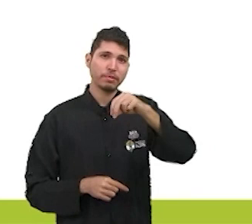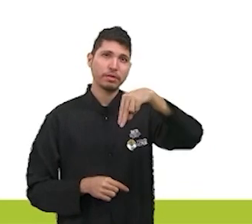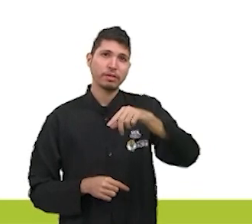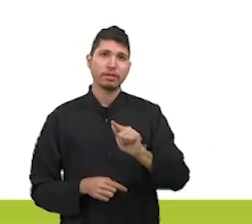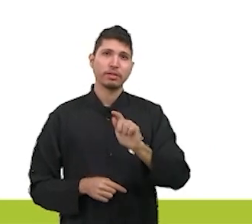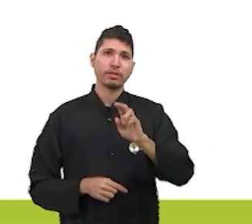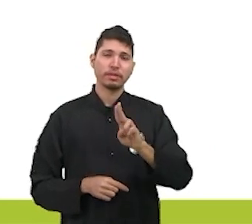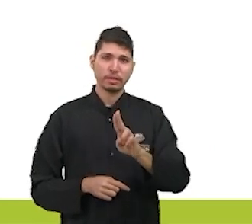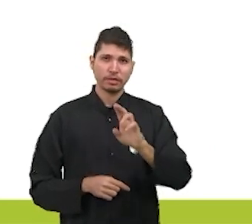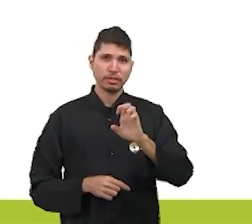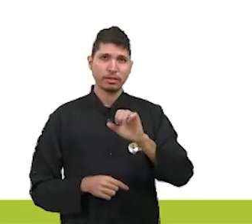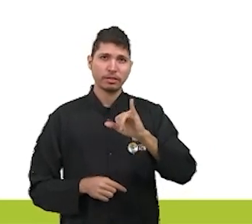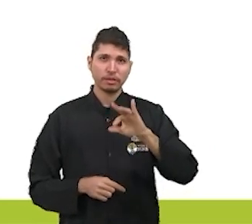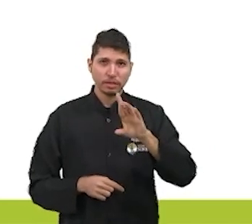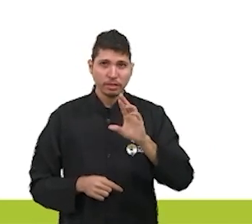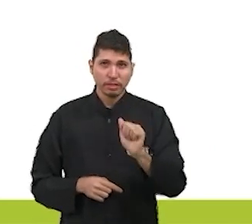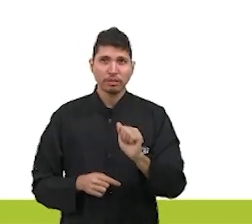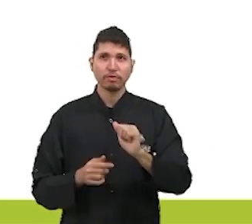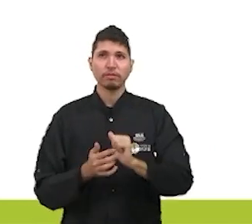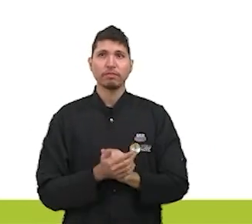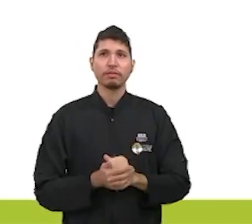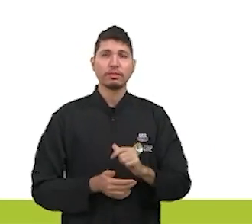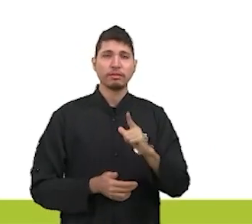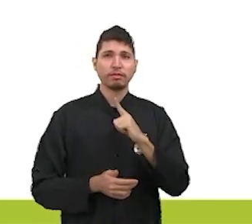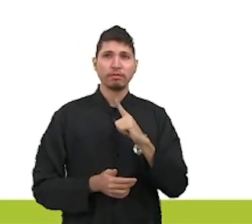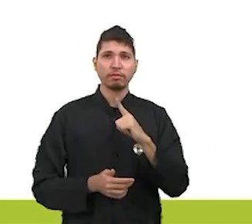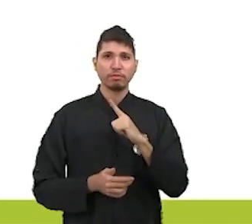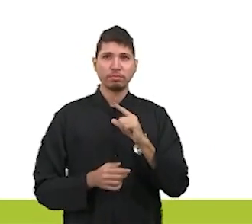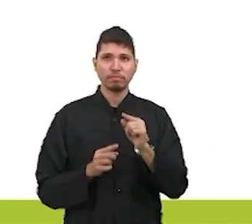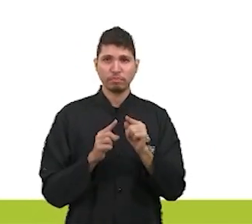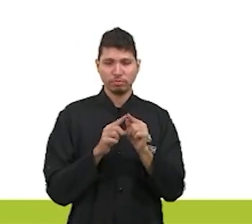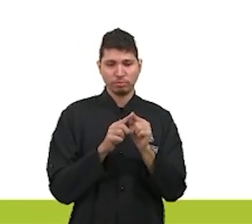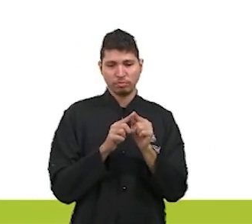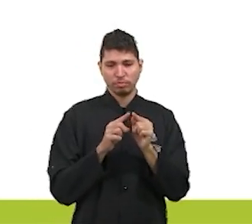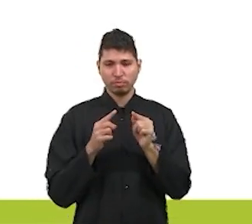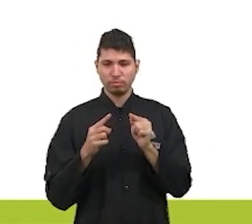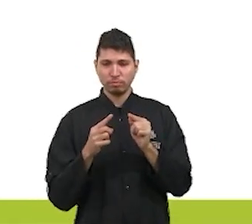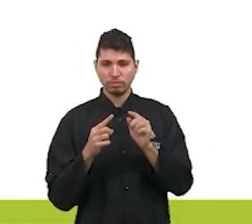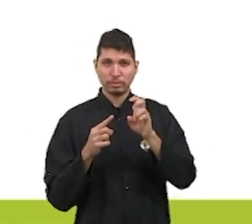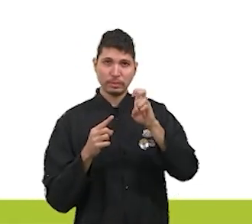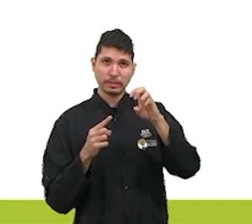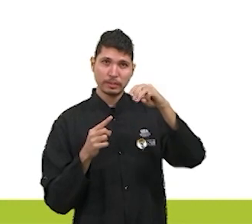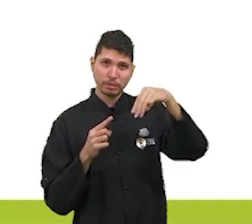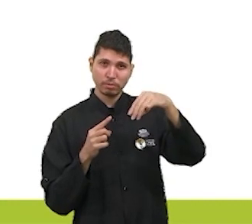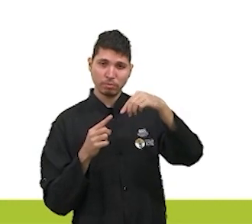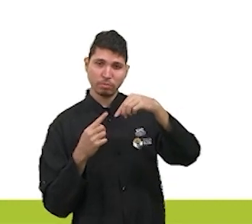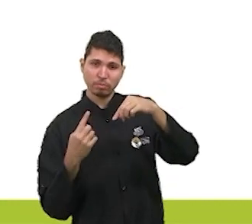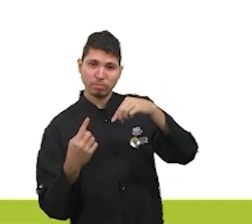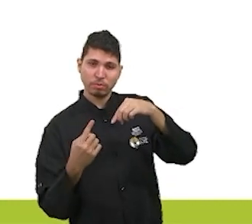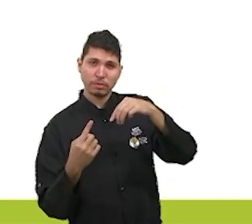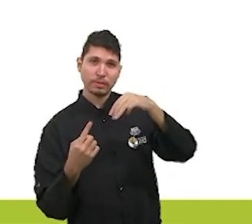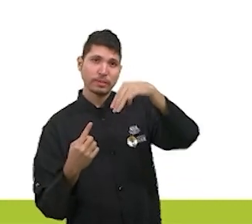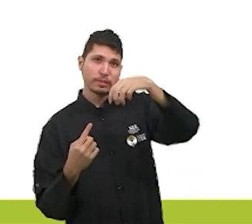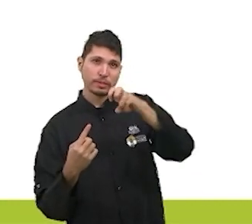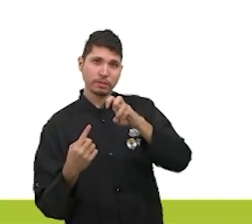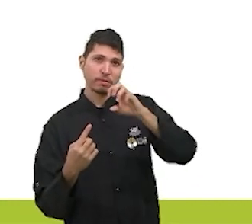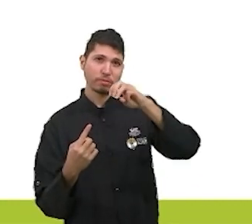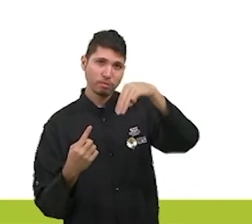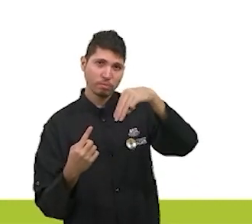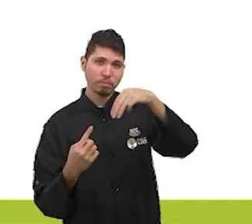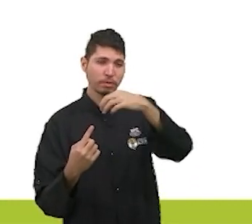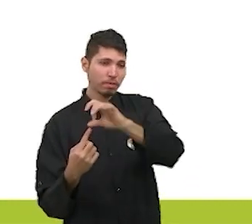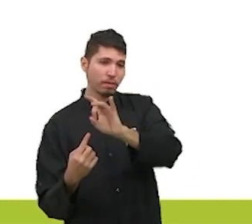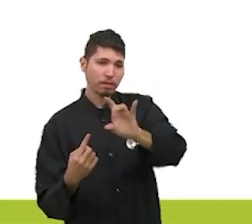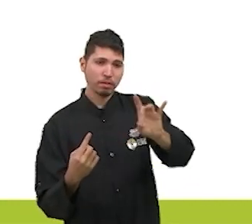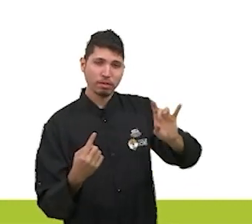processo, ela tem uma dimensão aqui de 5 metros. Pessoal, como é que eu sei essa informação se não aparece lá? São quantos metros de